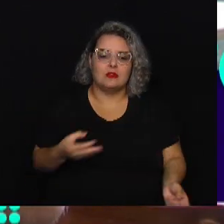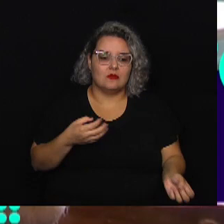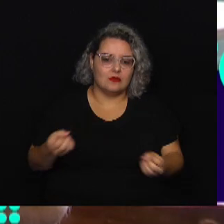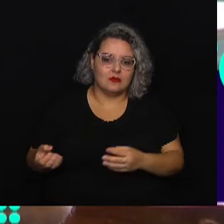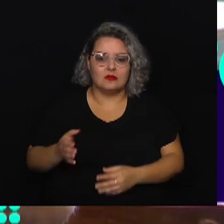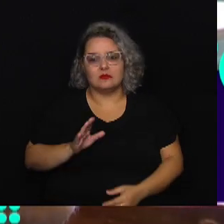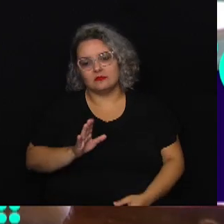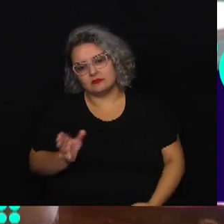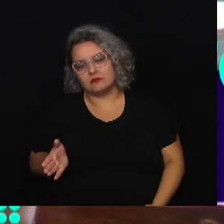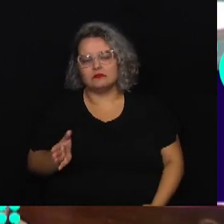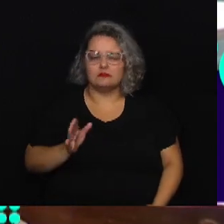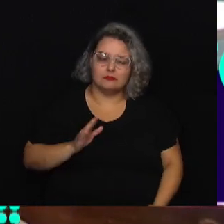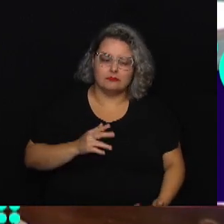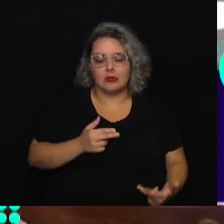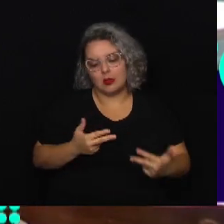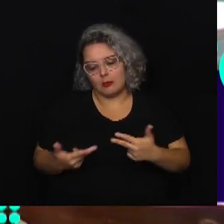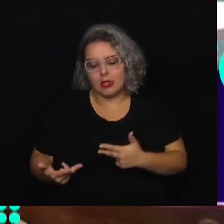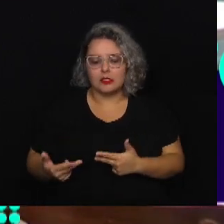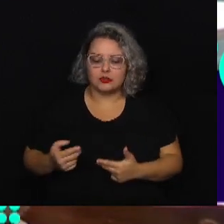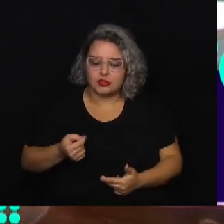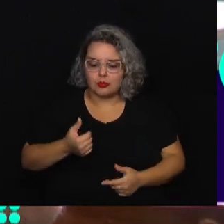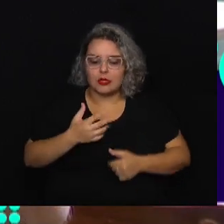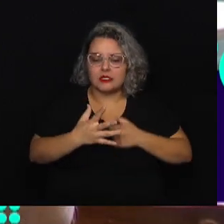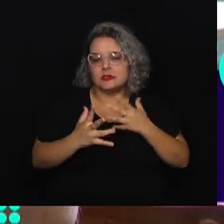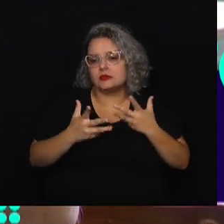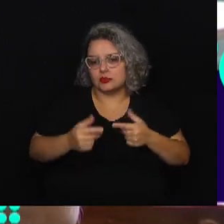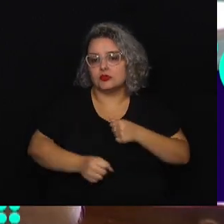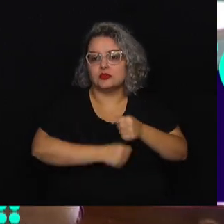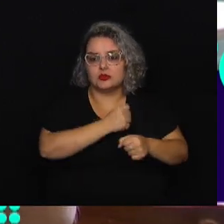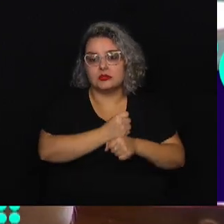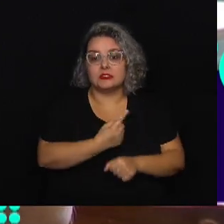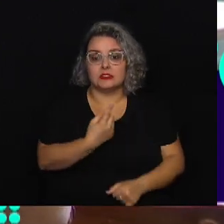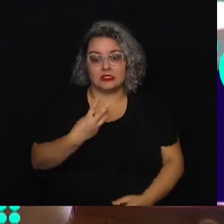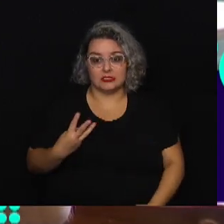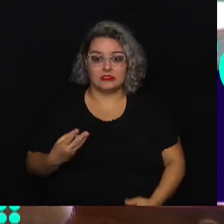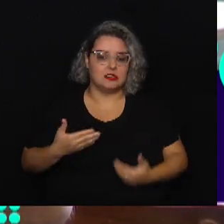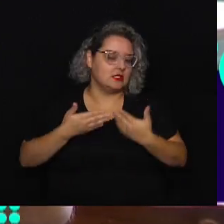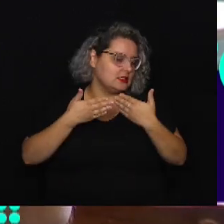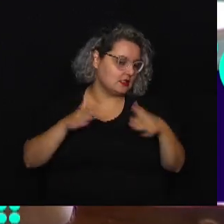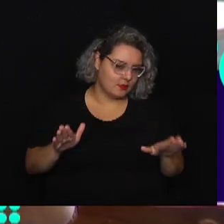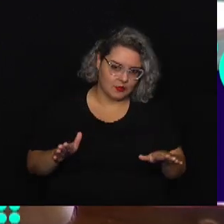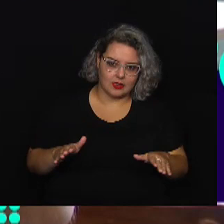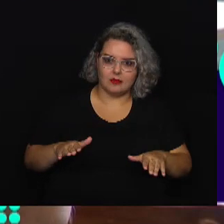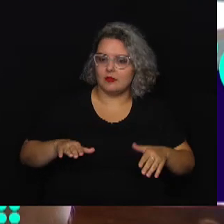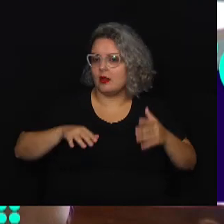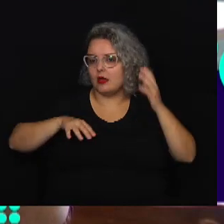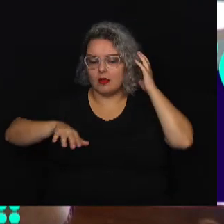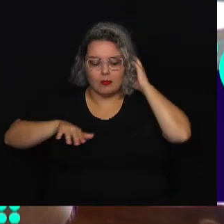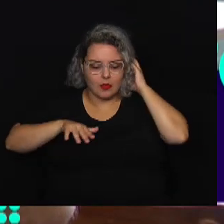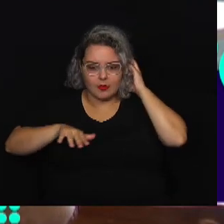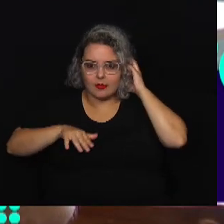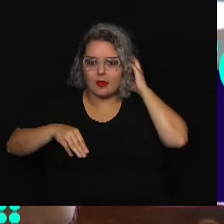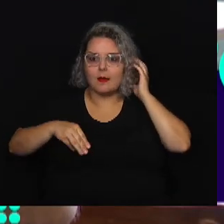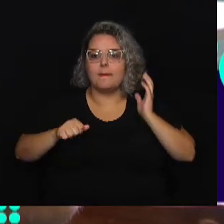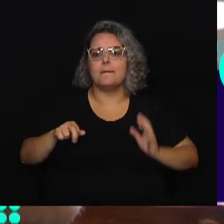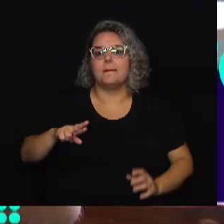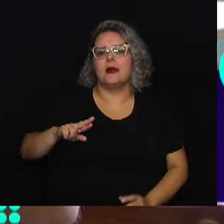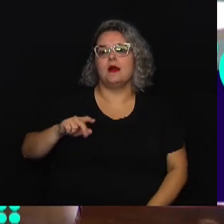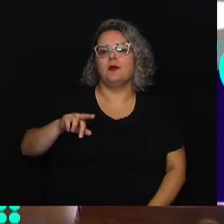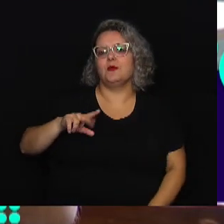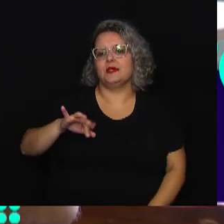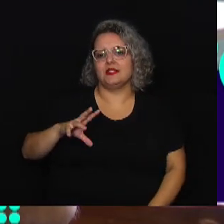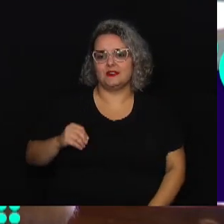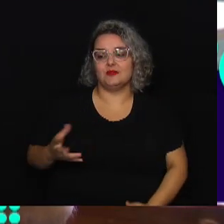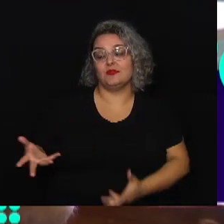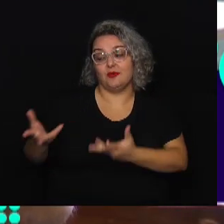menos uma linha do padrão de todos os anos que a gente fez. A partir das 13 horas, já abertura com um DJ incrível, nosso Maurício Tonetti, convidado de honra